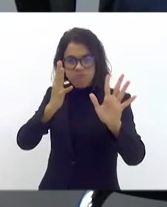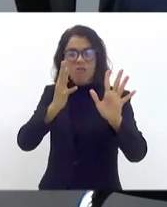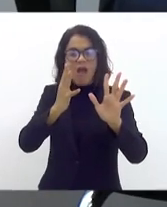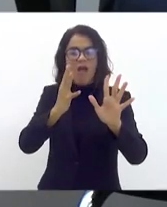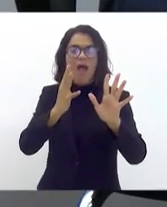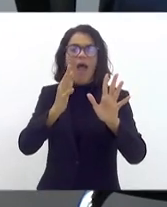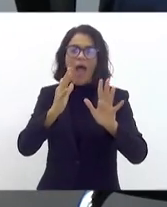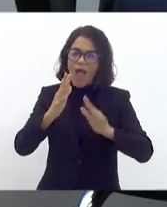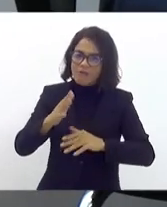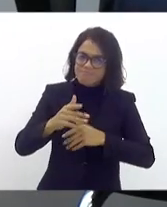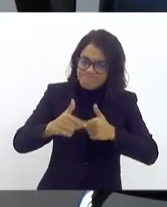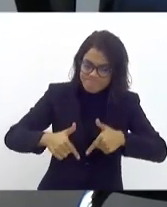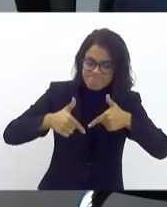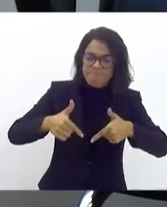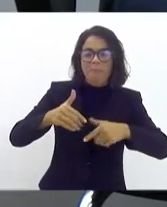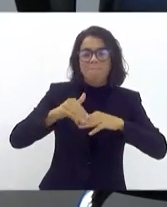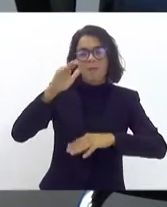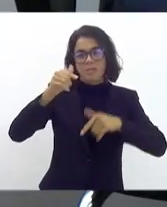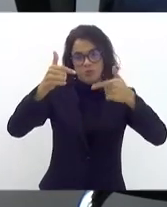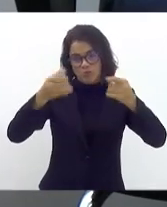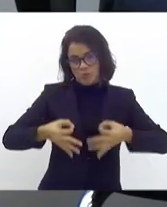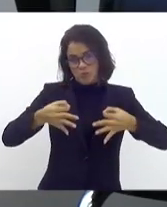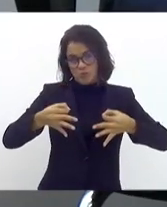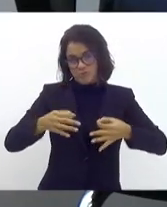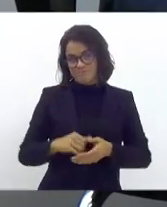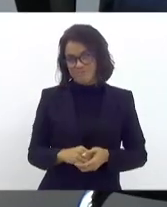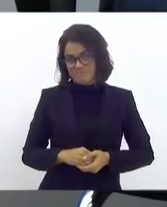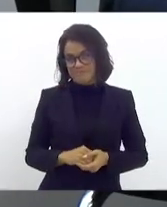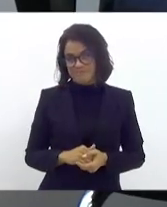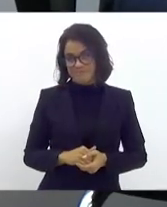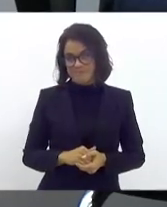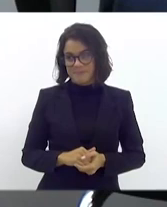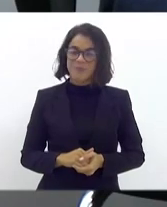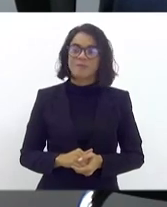gente possa fazer o melhor e o mais justo frente a esse debate.